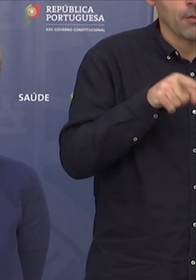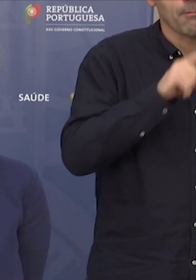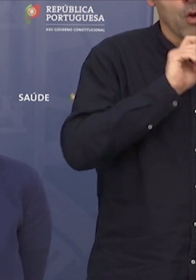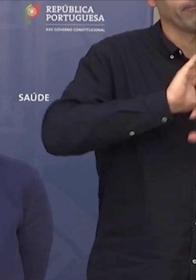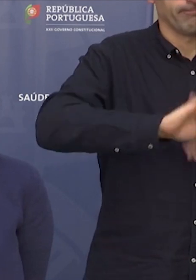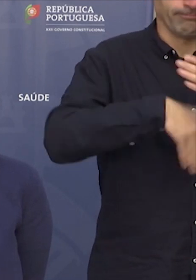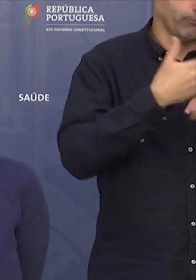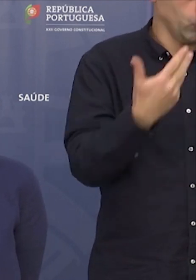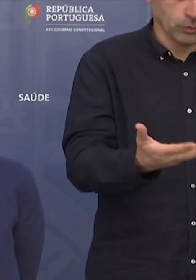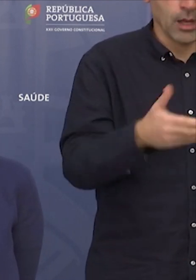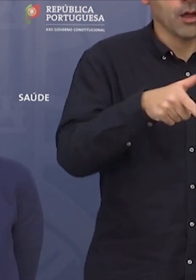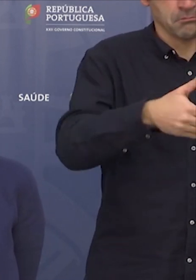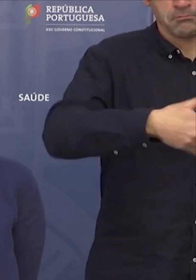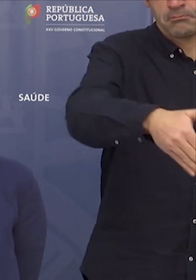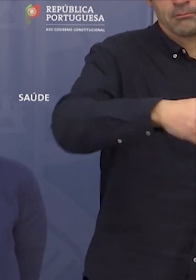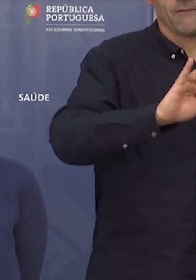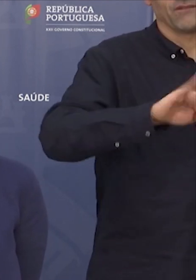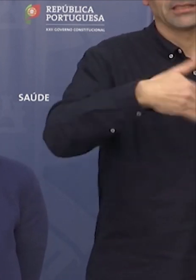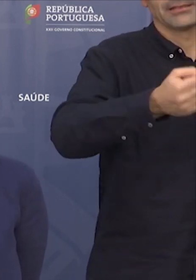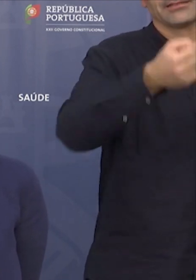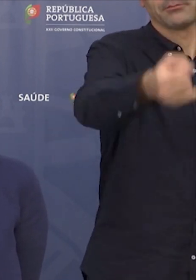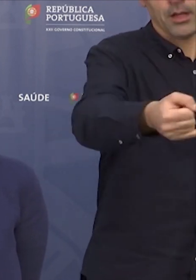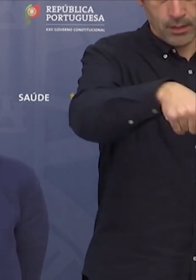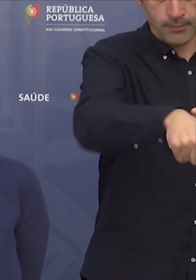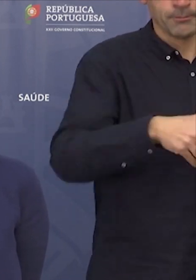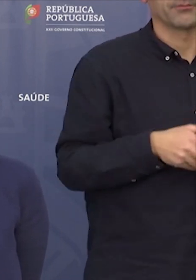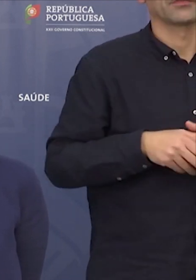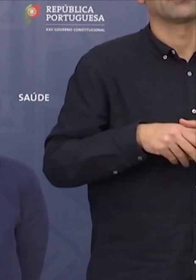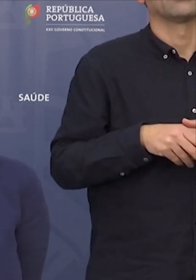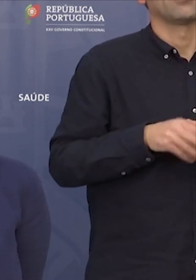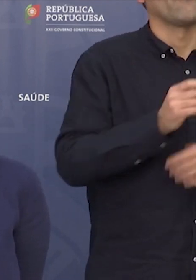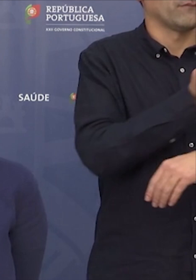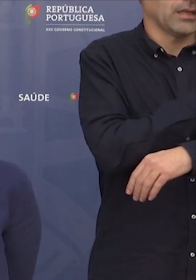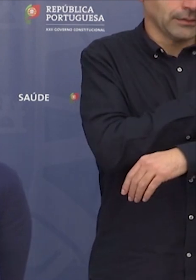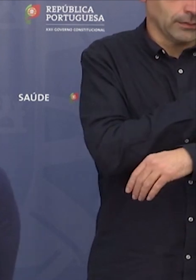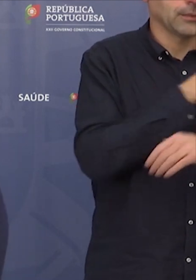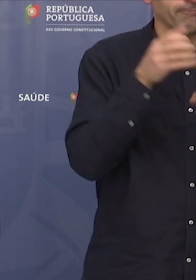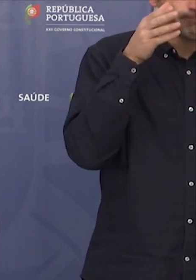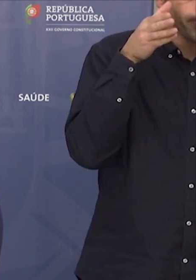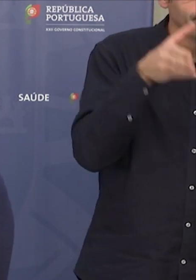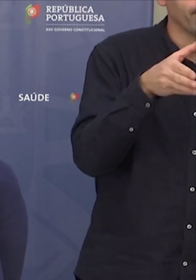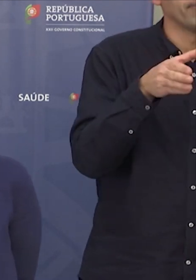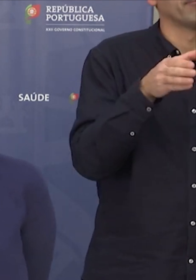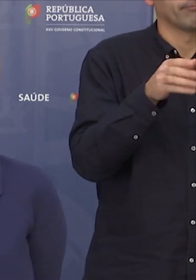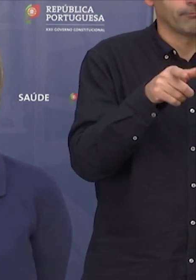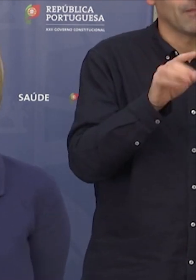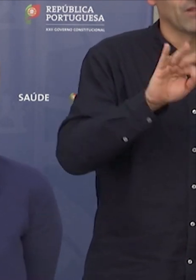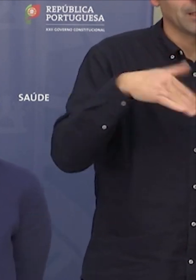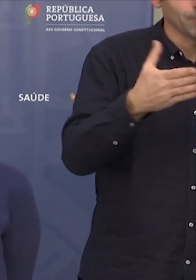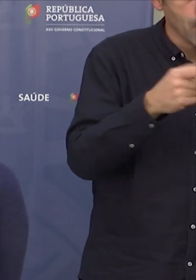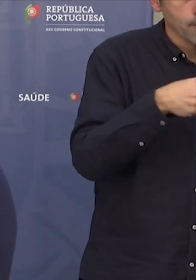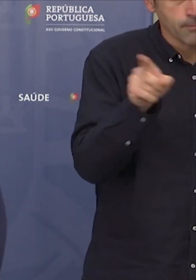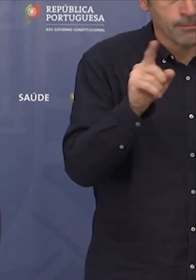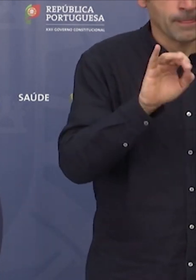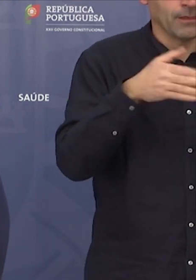possa iniciar-se num próximo fim de semana, com vacinação concentrada em fins de semana, na